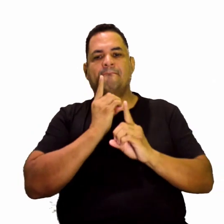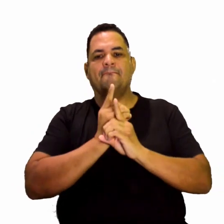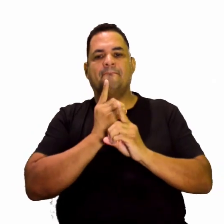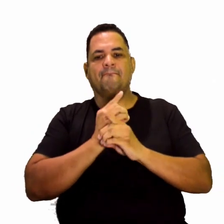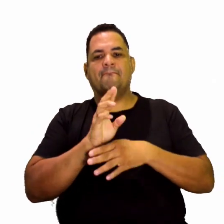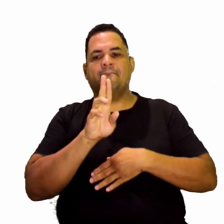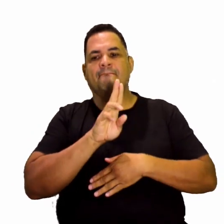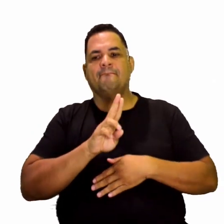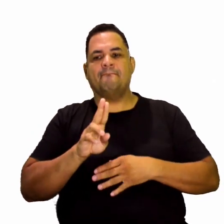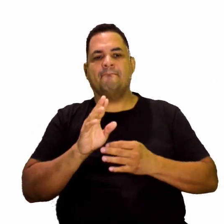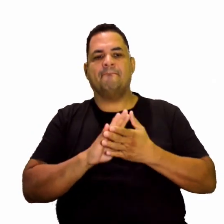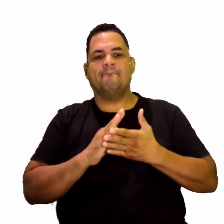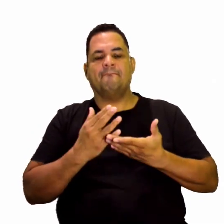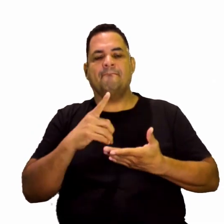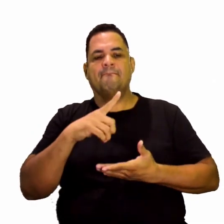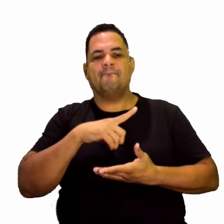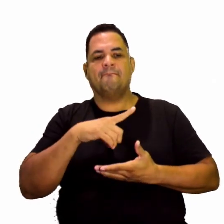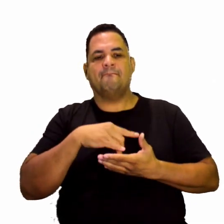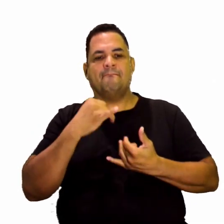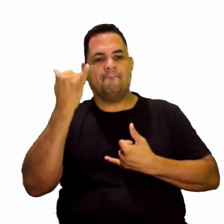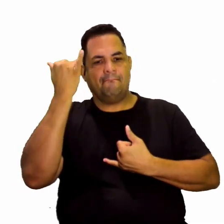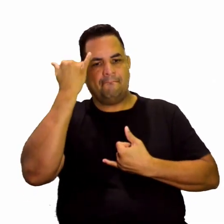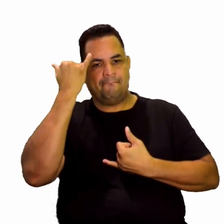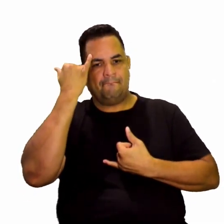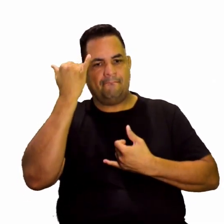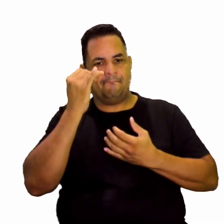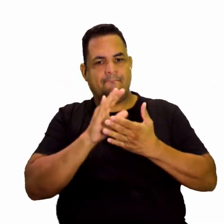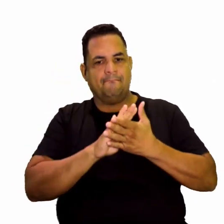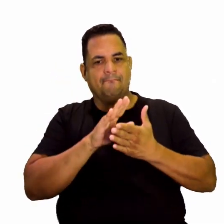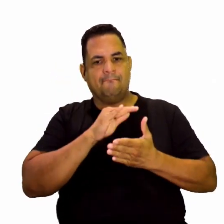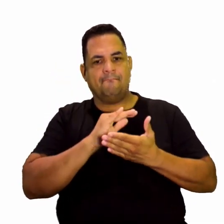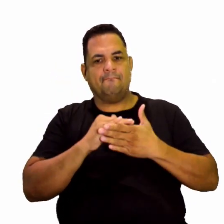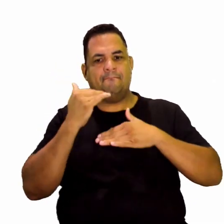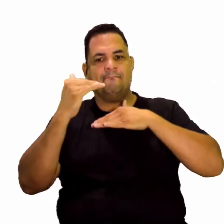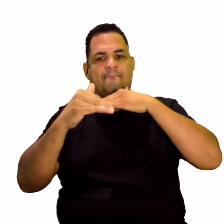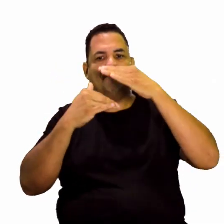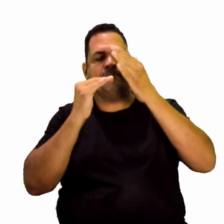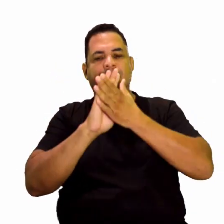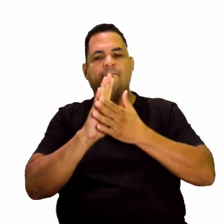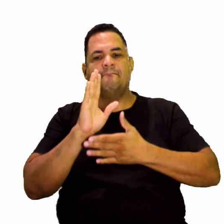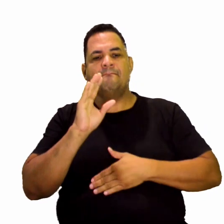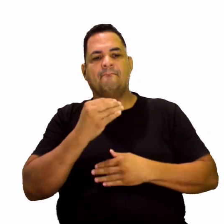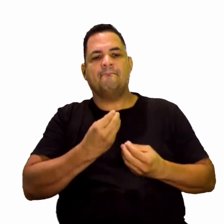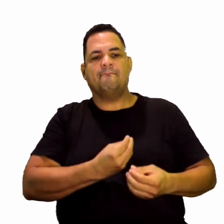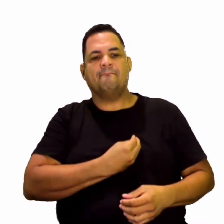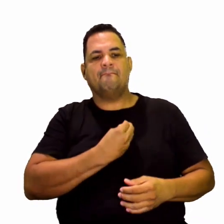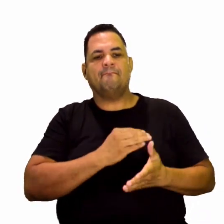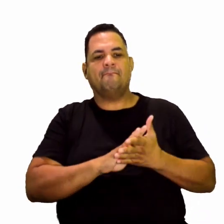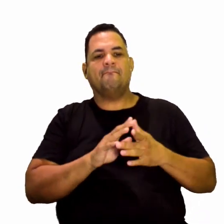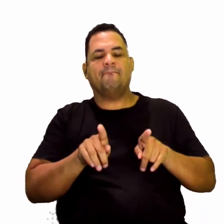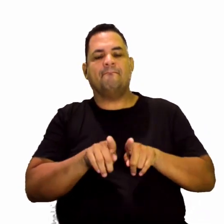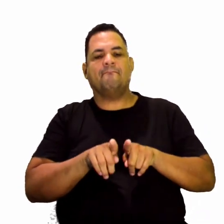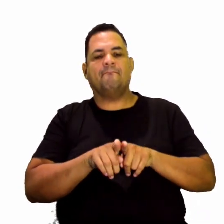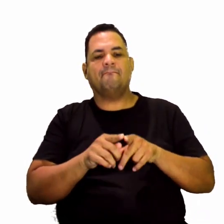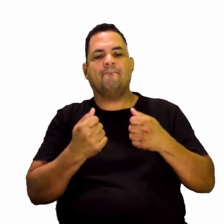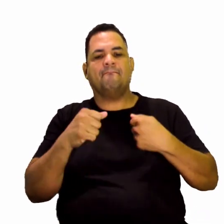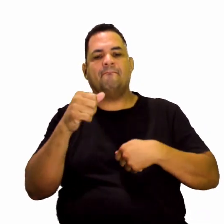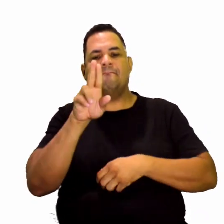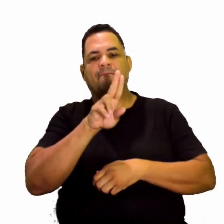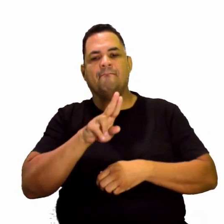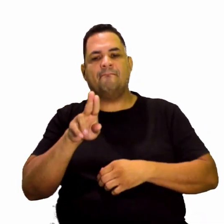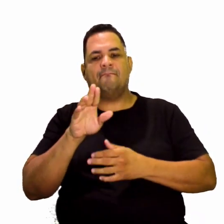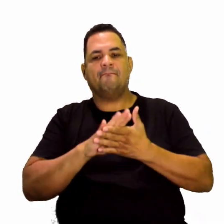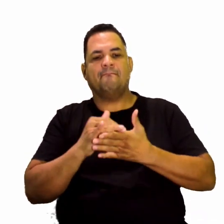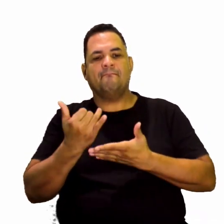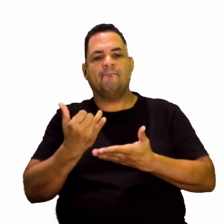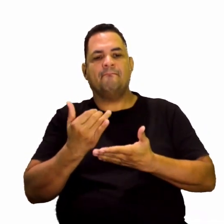encontram. Por meio desta, podemos obter informações sobre a linha evolutiva dos organismos, além de poder utilizar